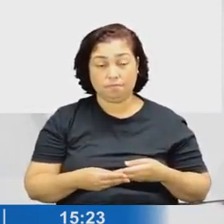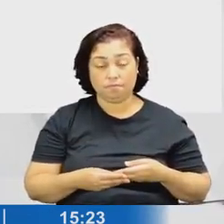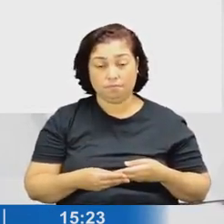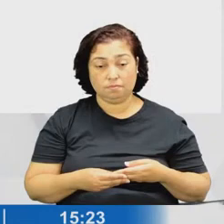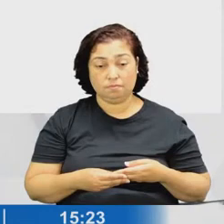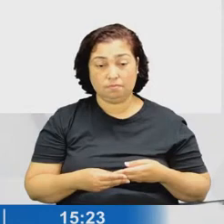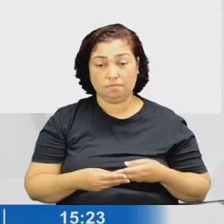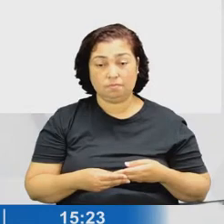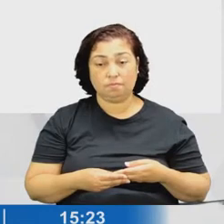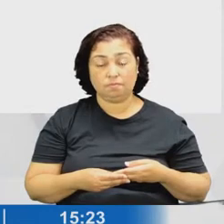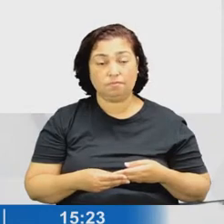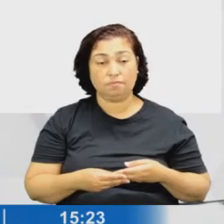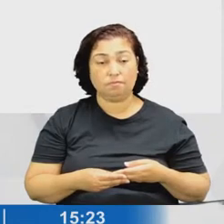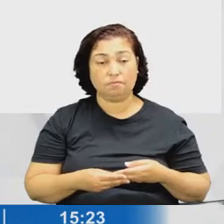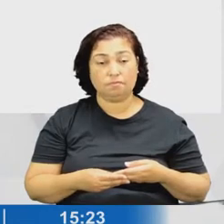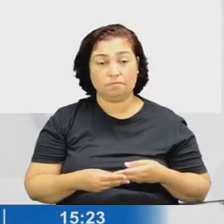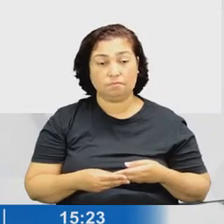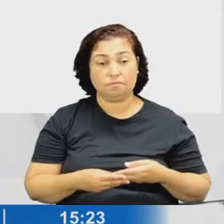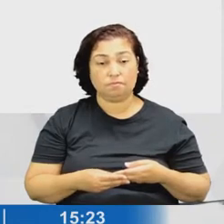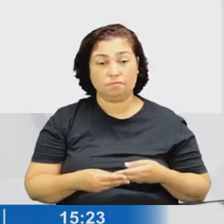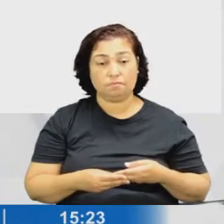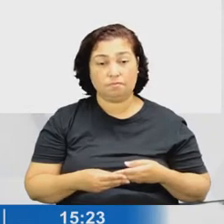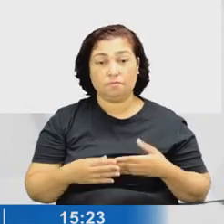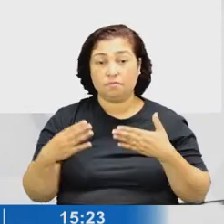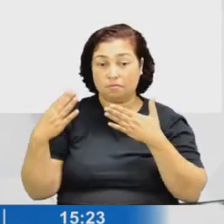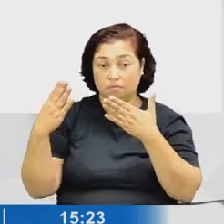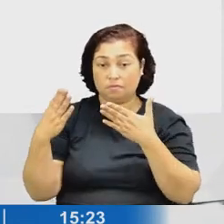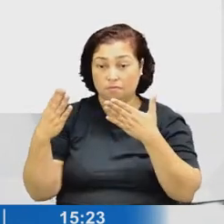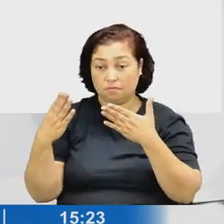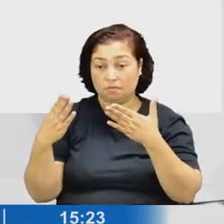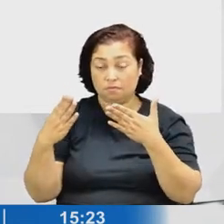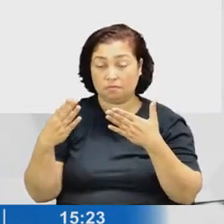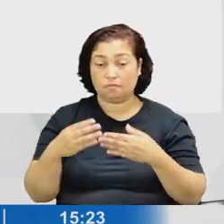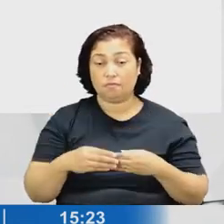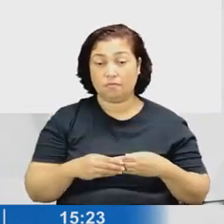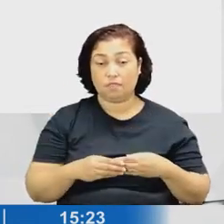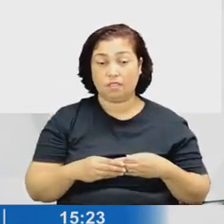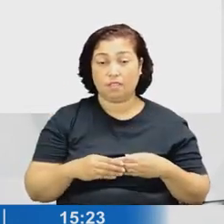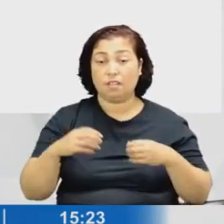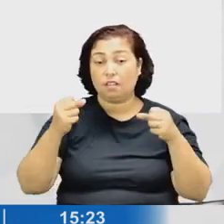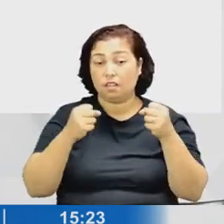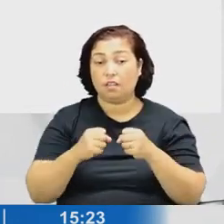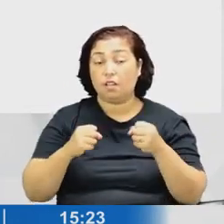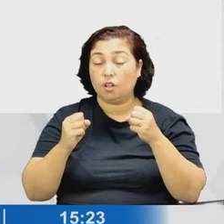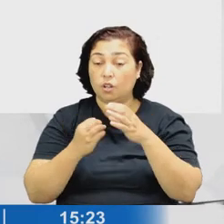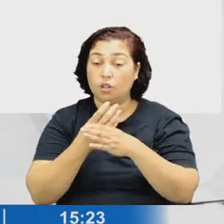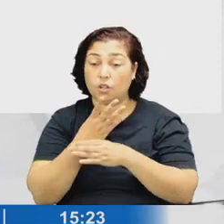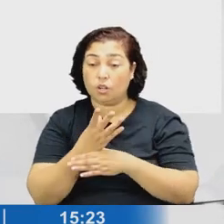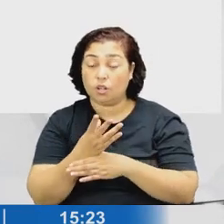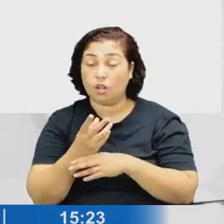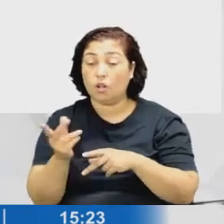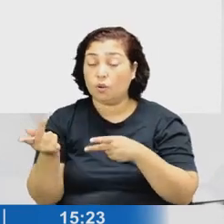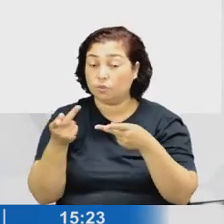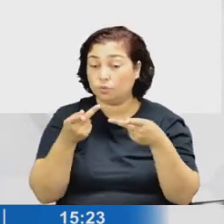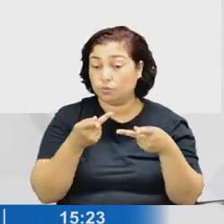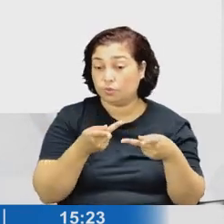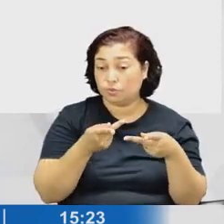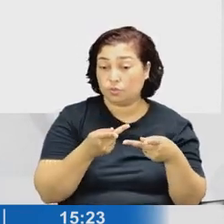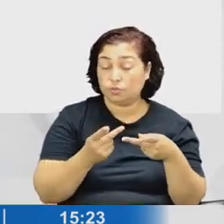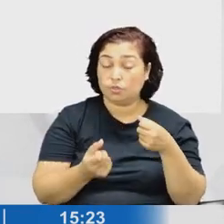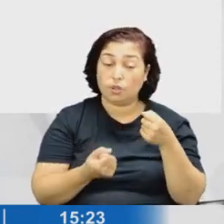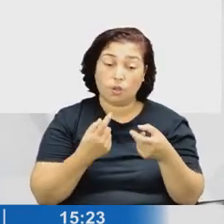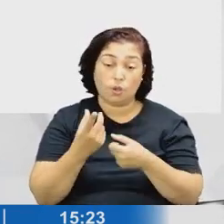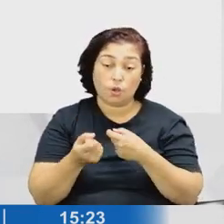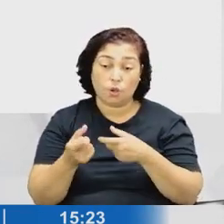tem nada ó aí agenda proativa é isso imagina por ativa pode ser vocês criarem também uma visita né alguma coisa